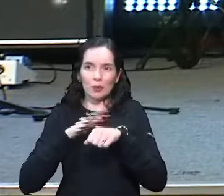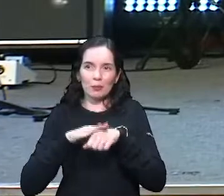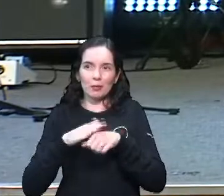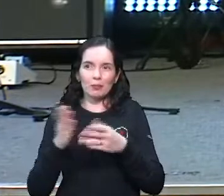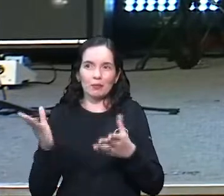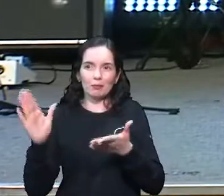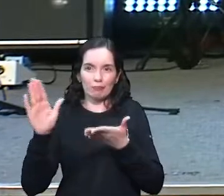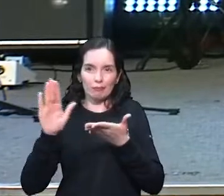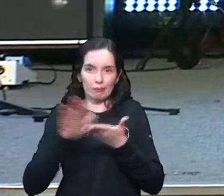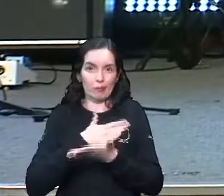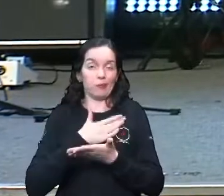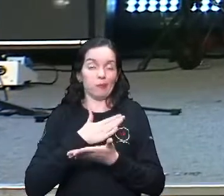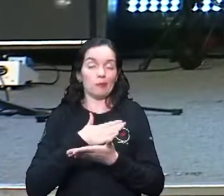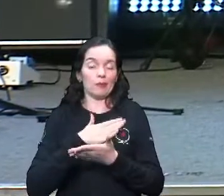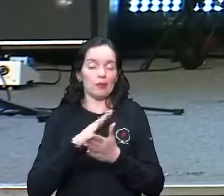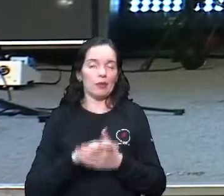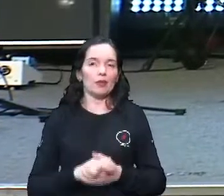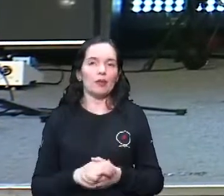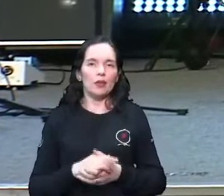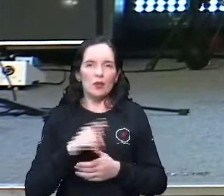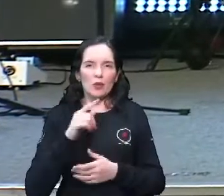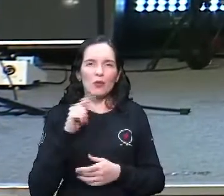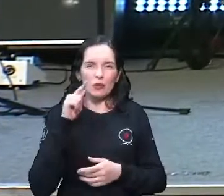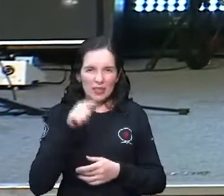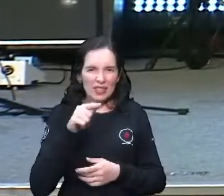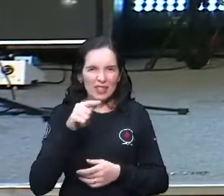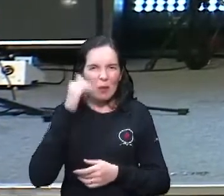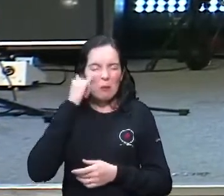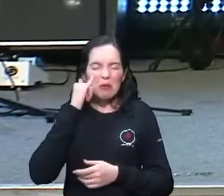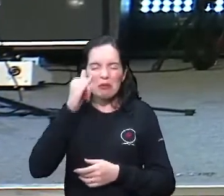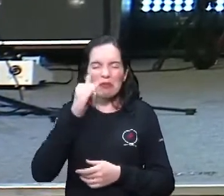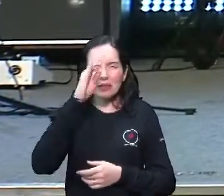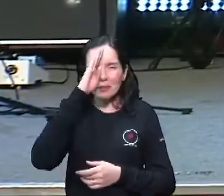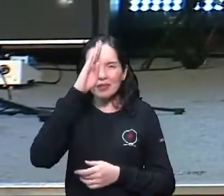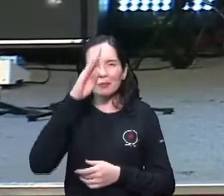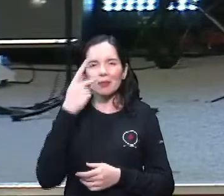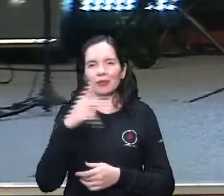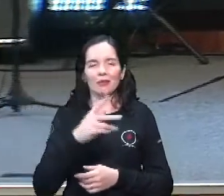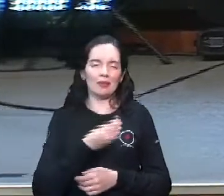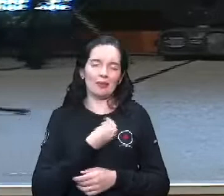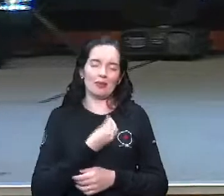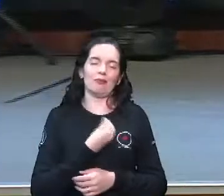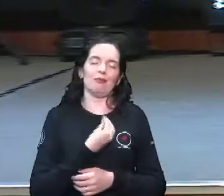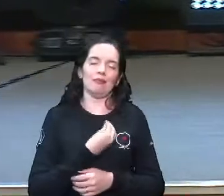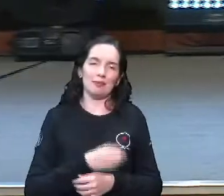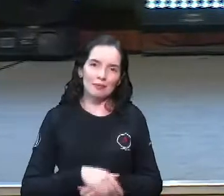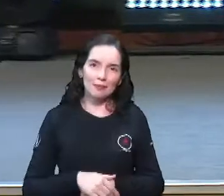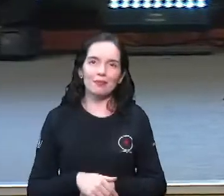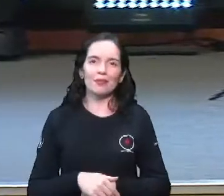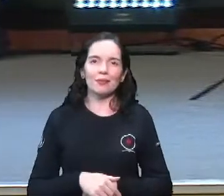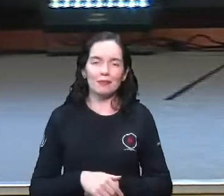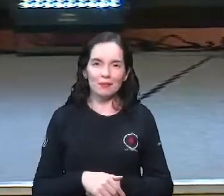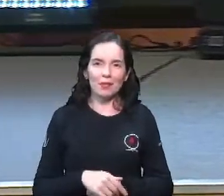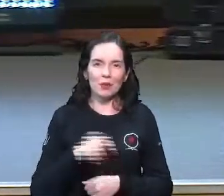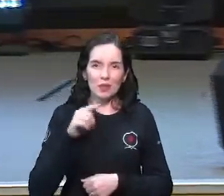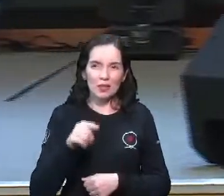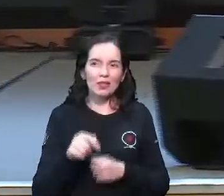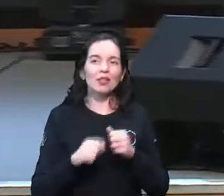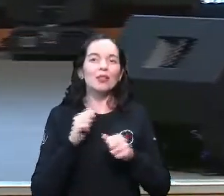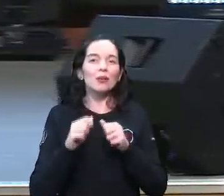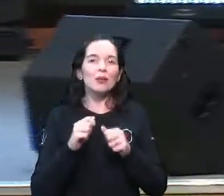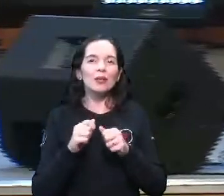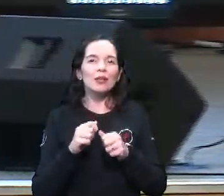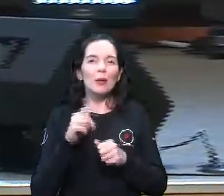Amigo, acredite, você é o maior profeta da sua vida. você é como o pai de